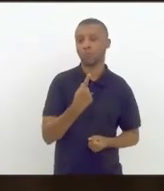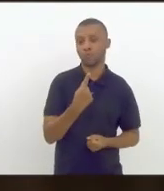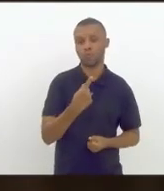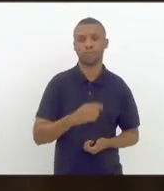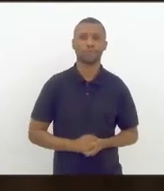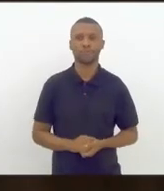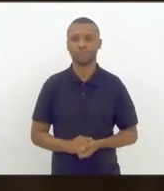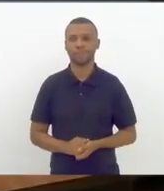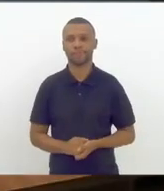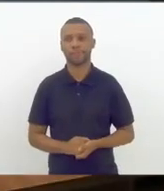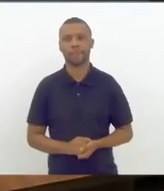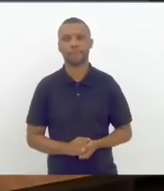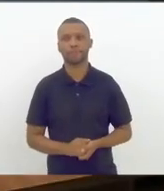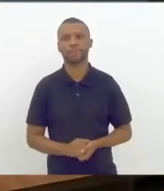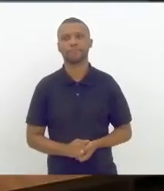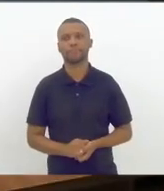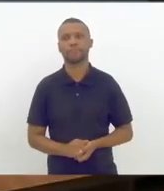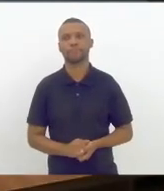1.